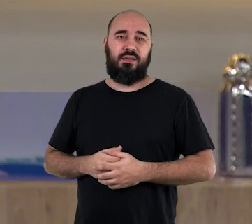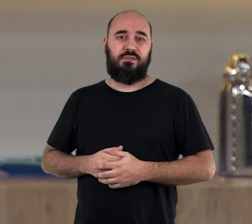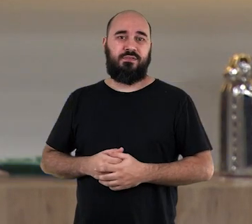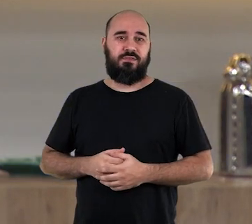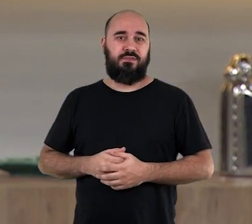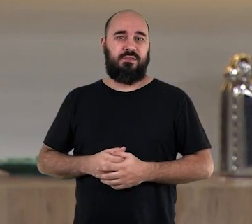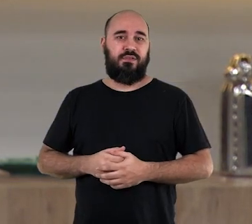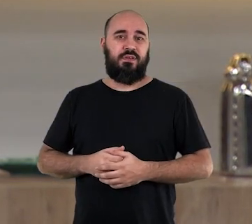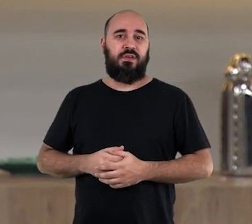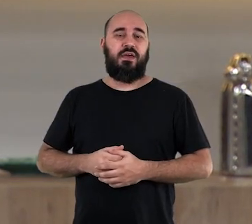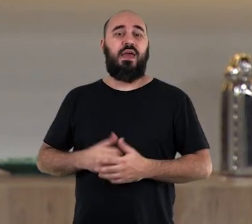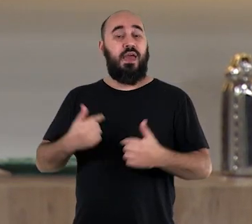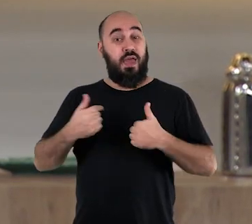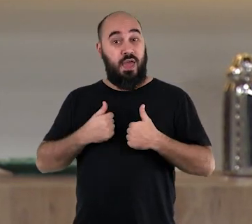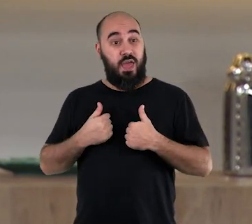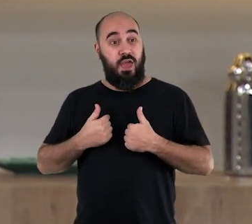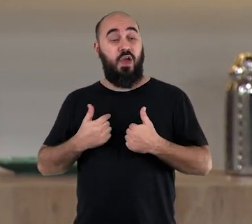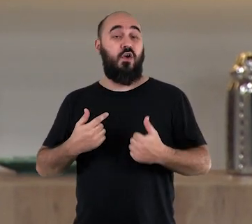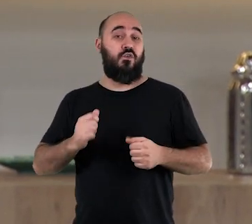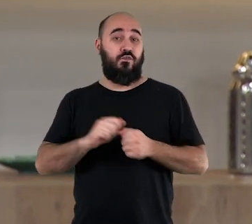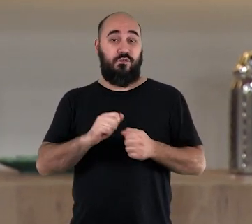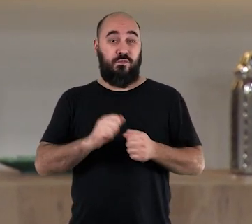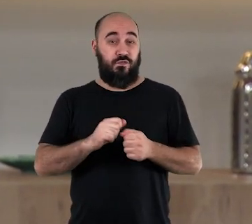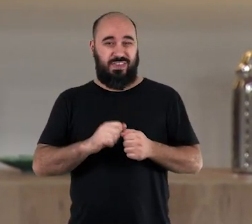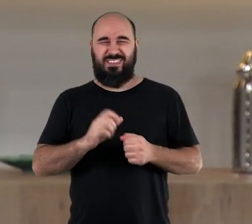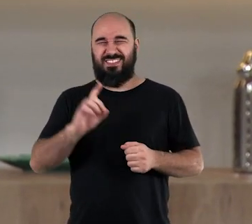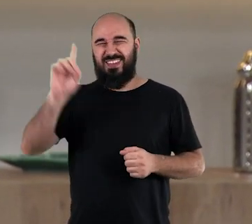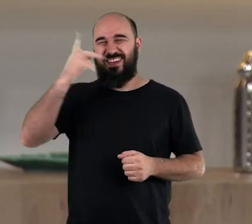eu conservei em Israel